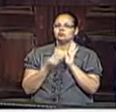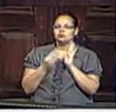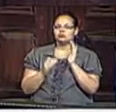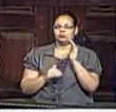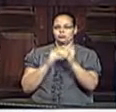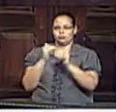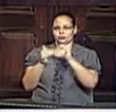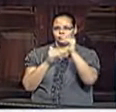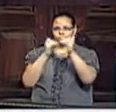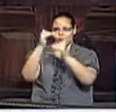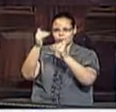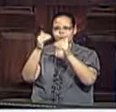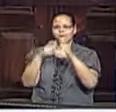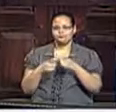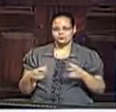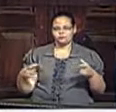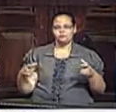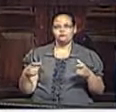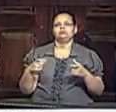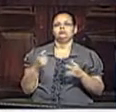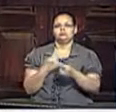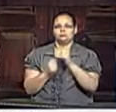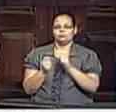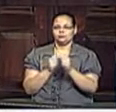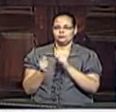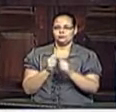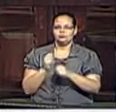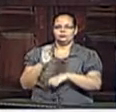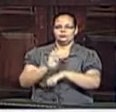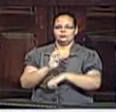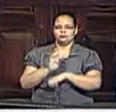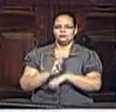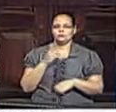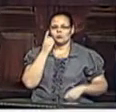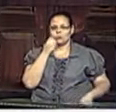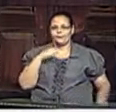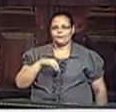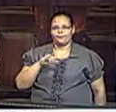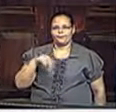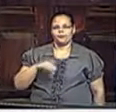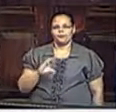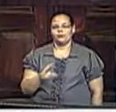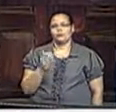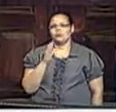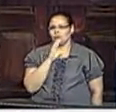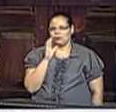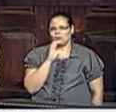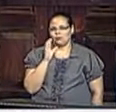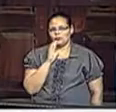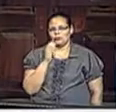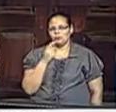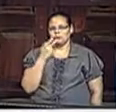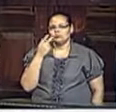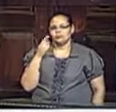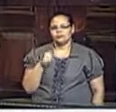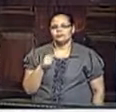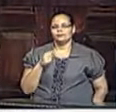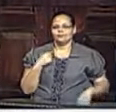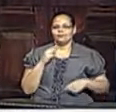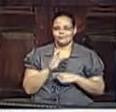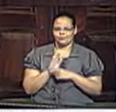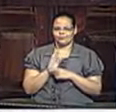do crescimento econômico no nosso Estado. Por favor, deputado Carlos Mink, a parte. A parte bem rápido, deputado Osório, para